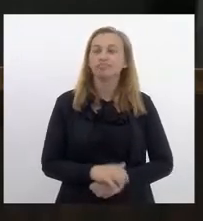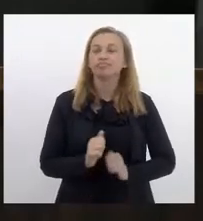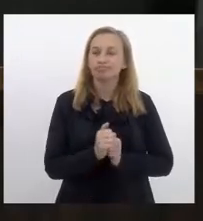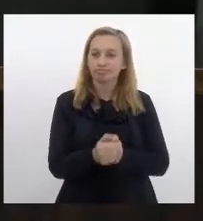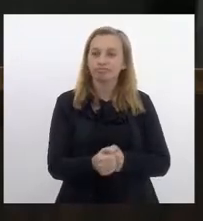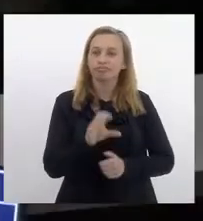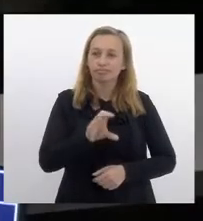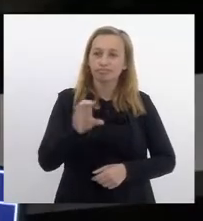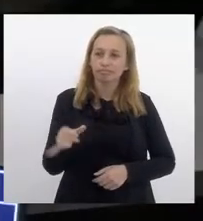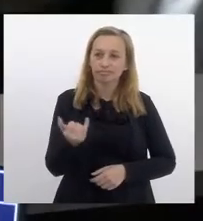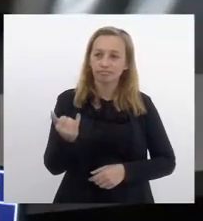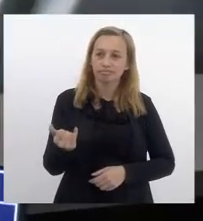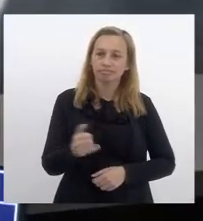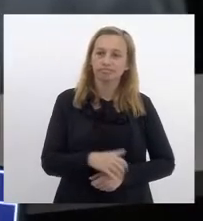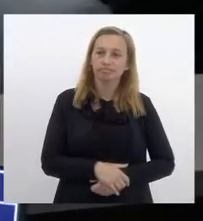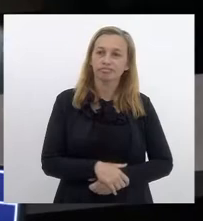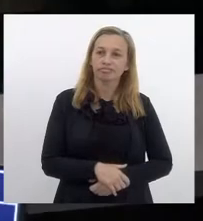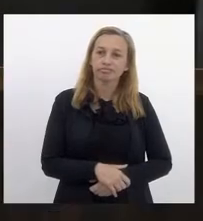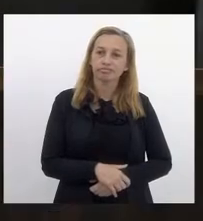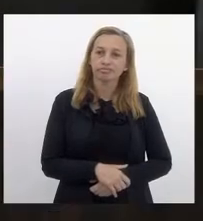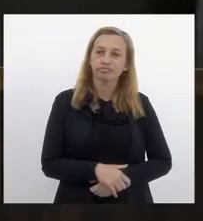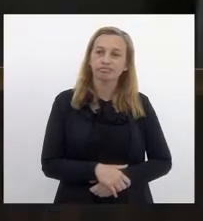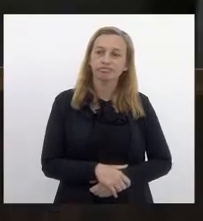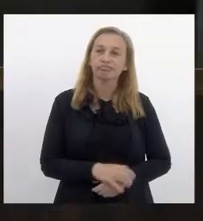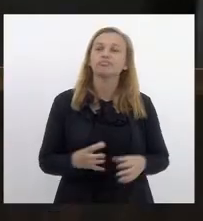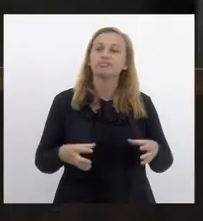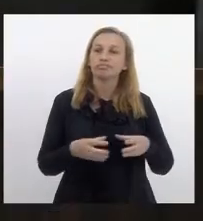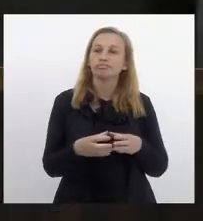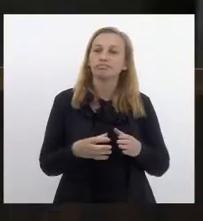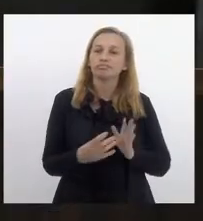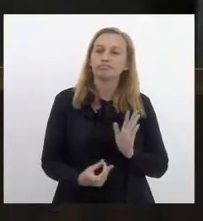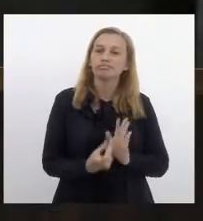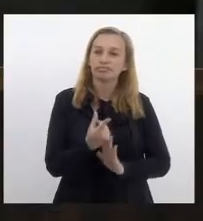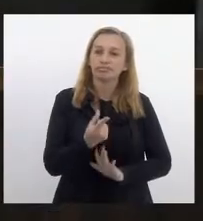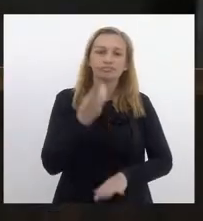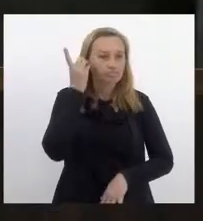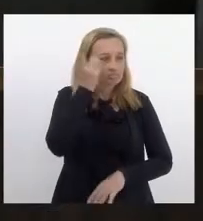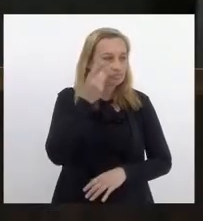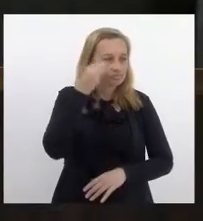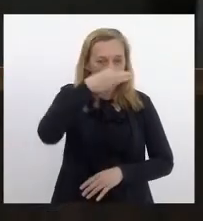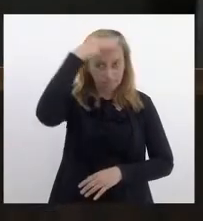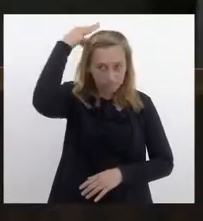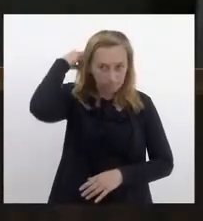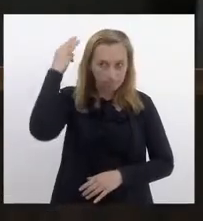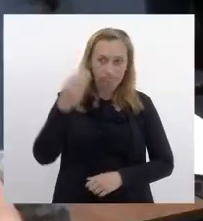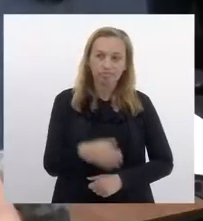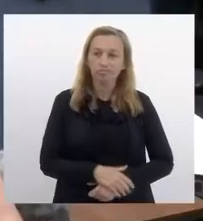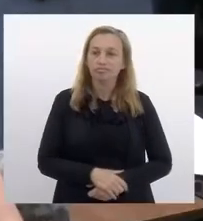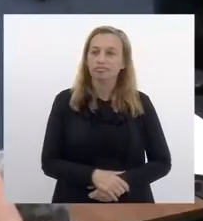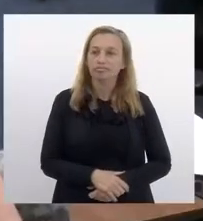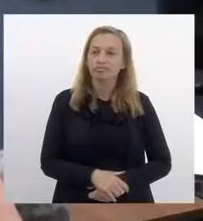Acompanho o parecer da CCJ. Pela Comissão de Orçamento, deputado Márcio Pacheco.